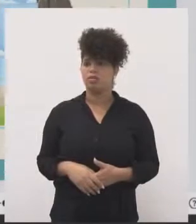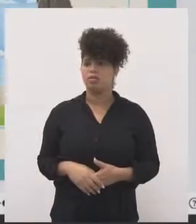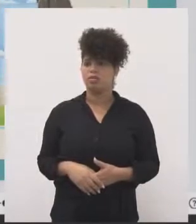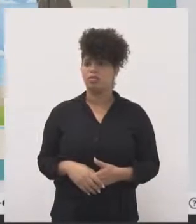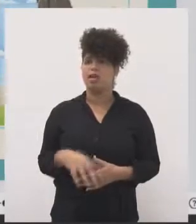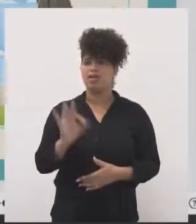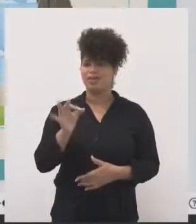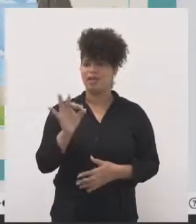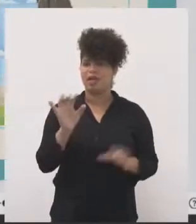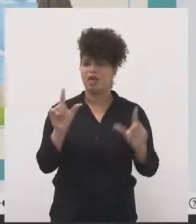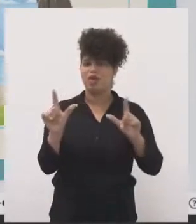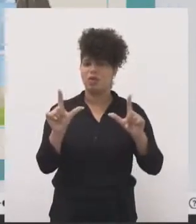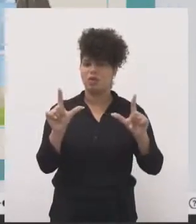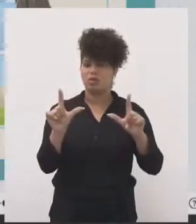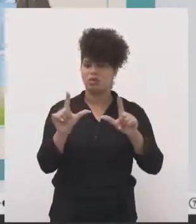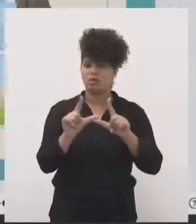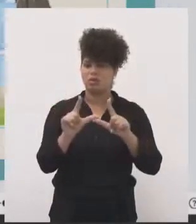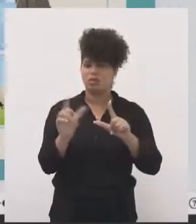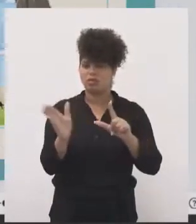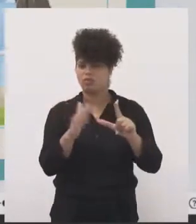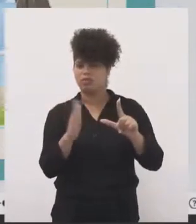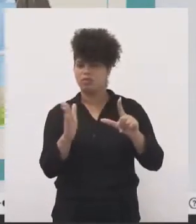página. Deixa eu fechar aqui.